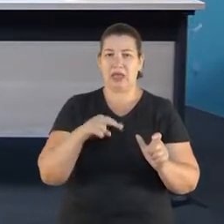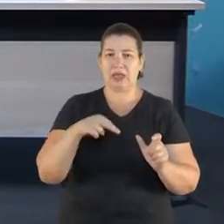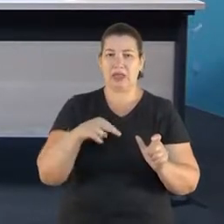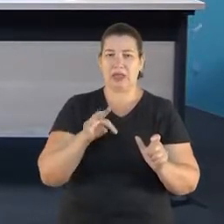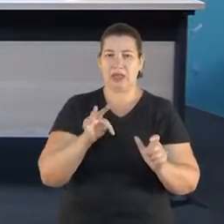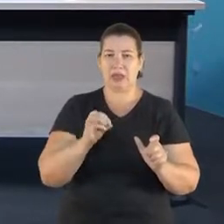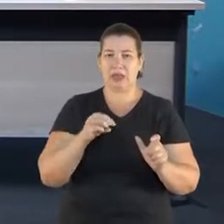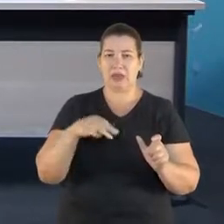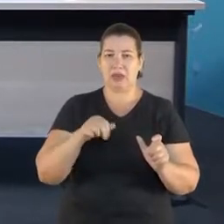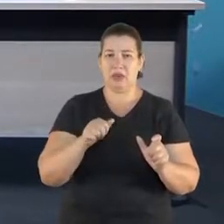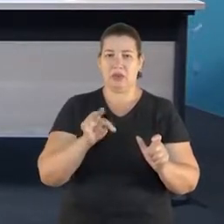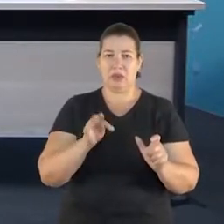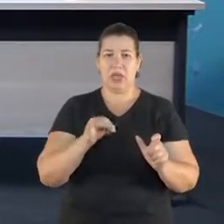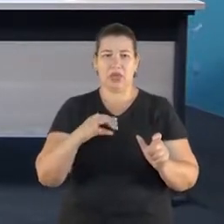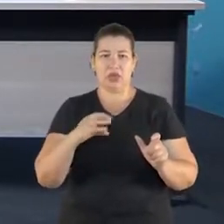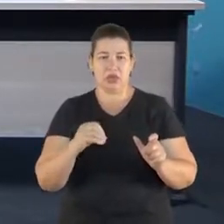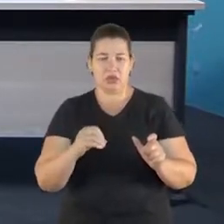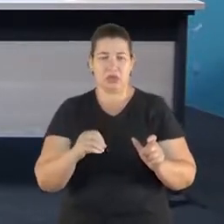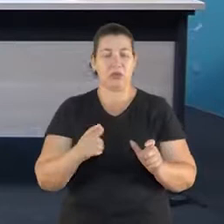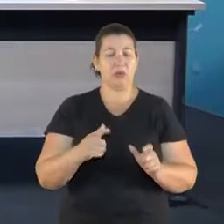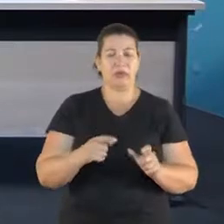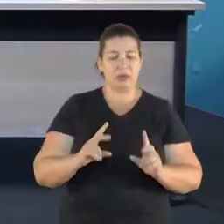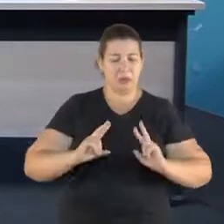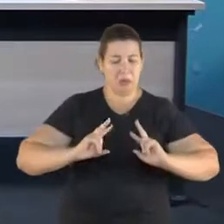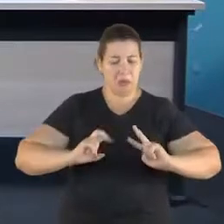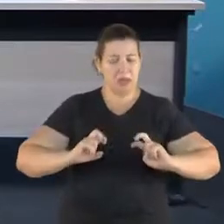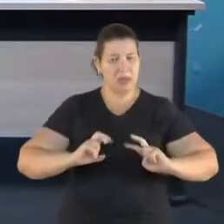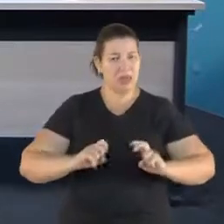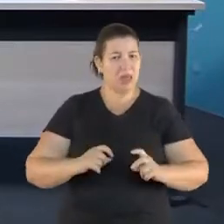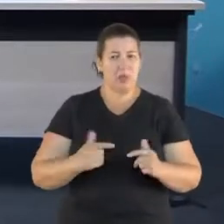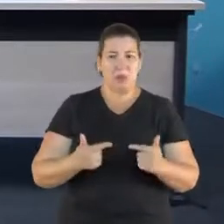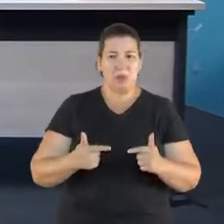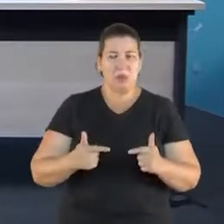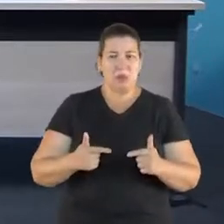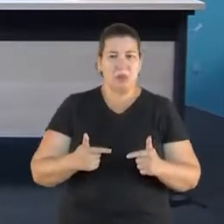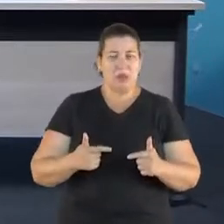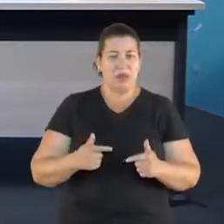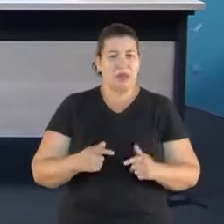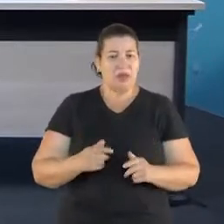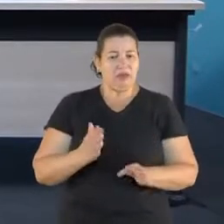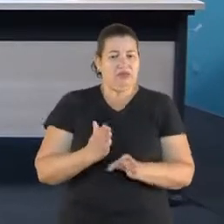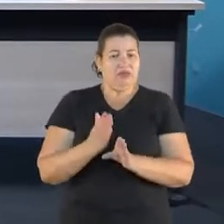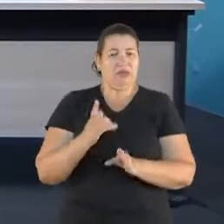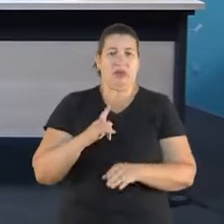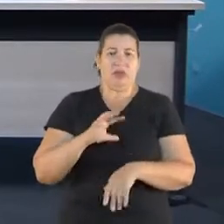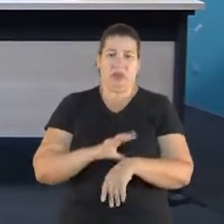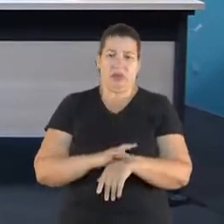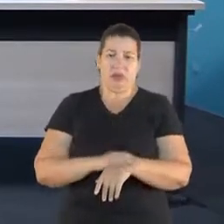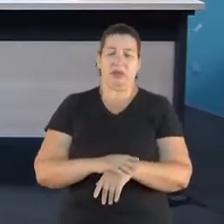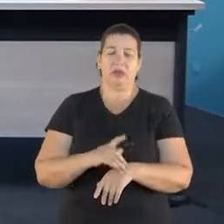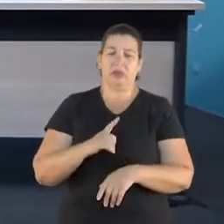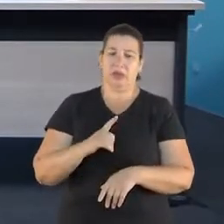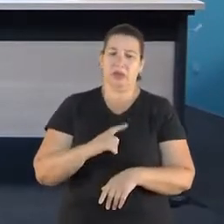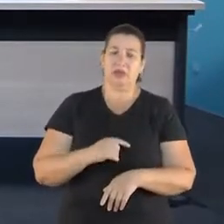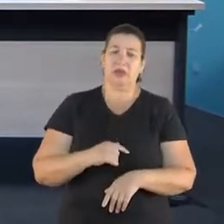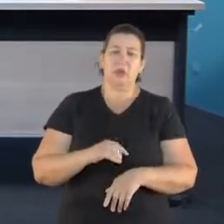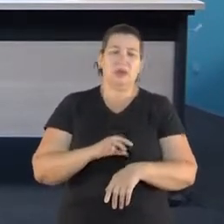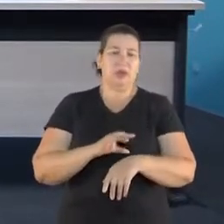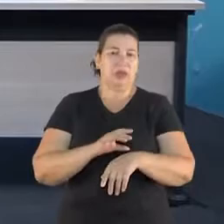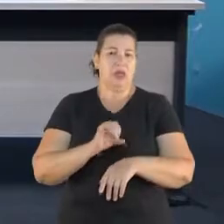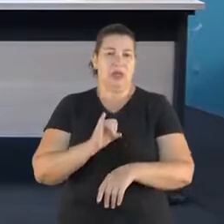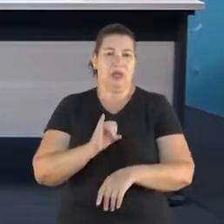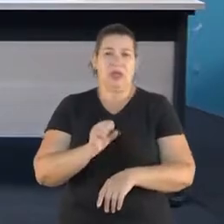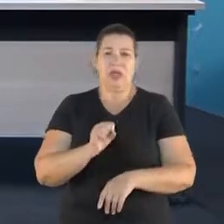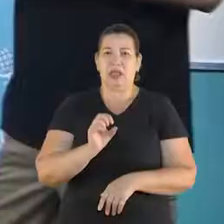você não vai sentir, você não vai ter os sintomas claros para que você identifique que você está com essa doença ou não. Por isso que a gente chama de infecções